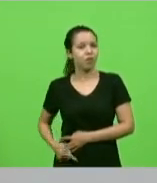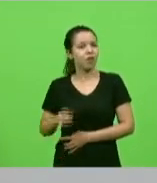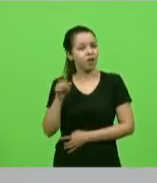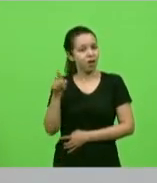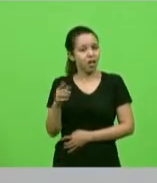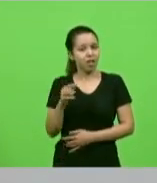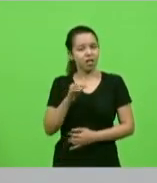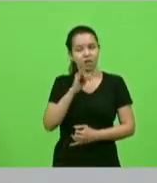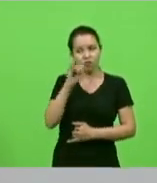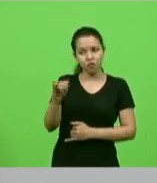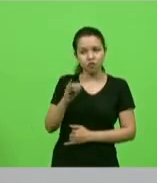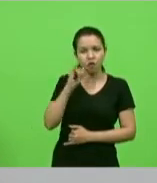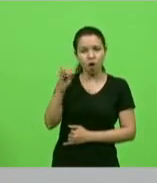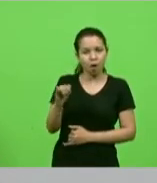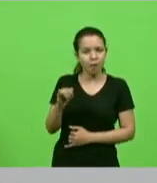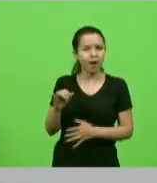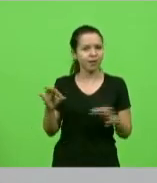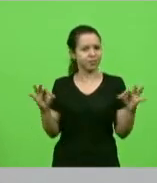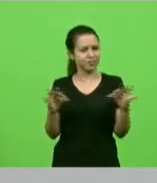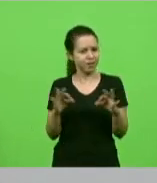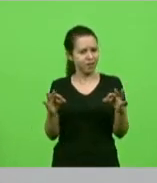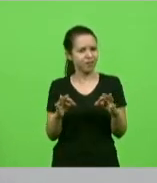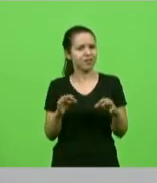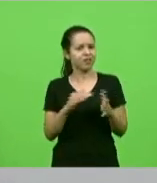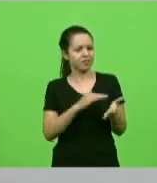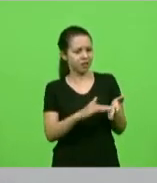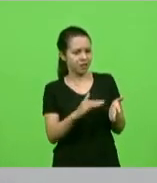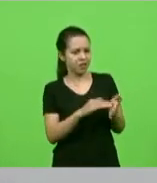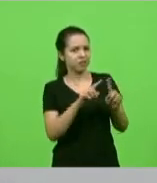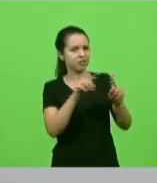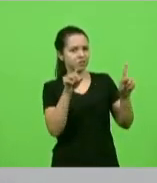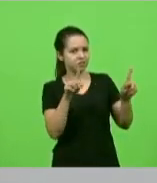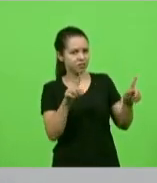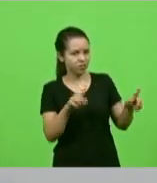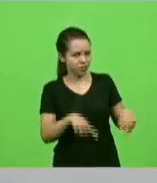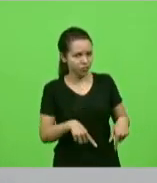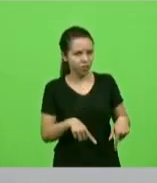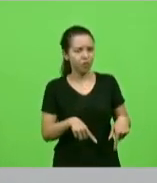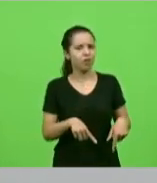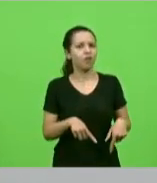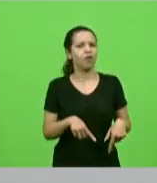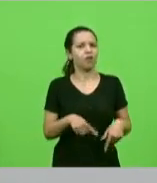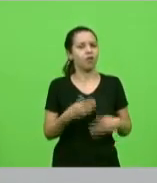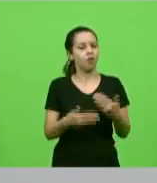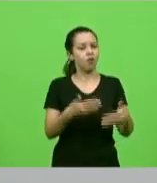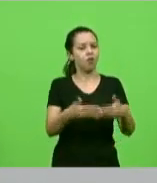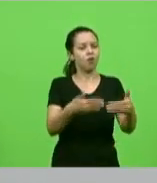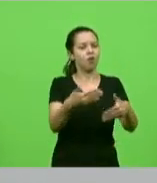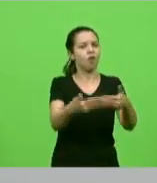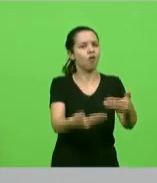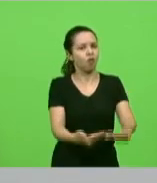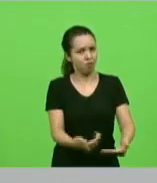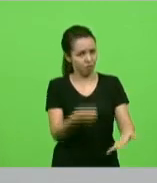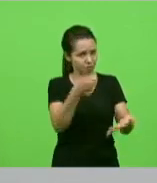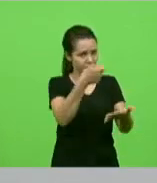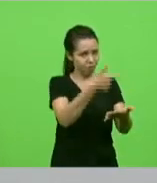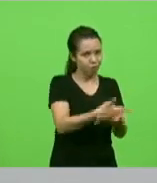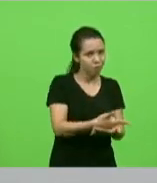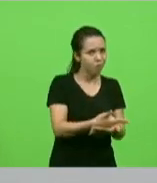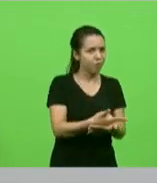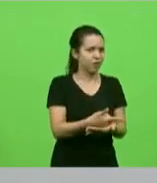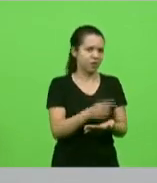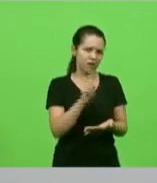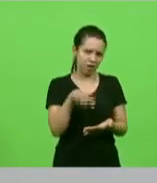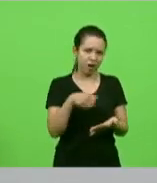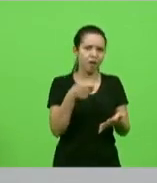constantemente informado por seus secretários e servidores auxiliares a respeito das circunstâncias dessa compra. Era a compra